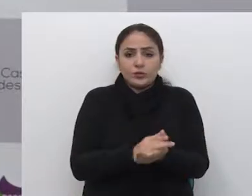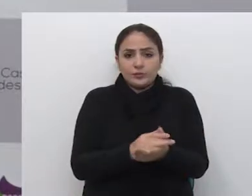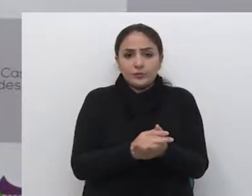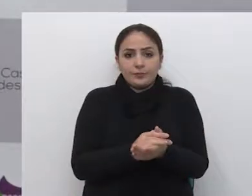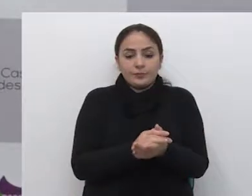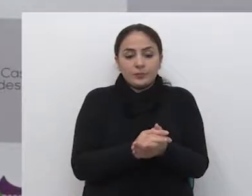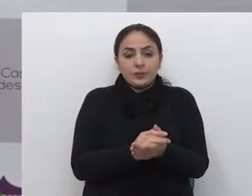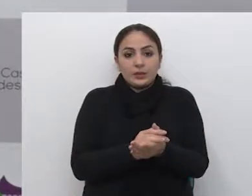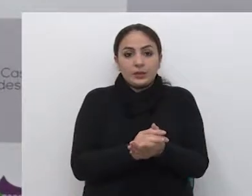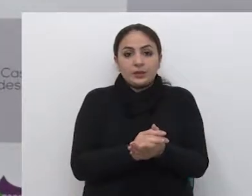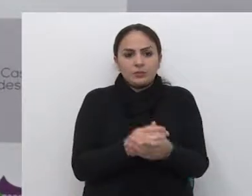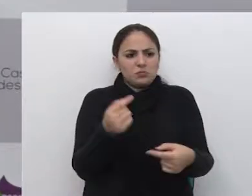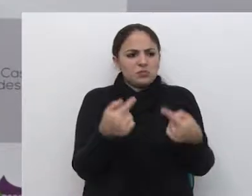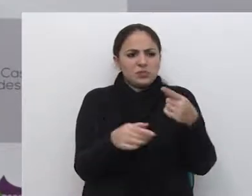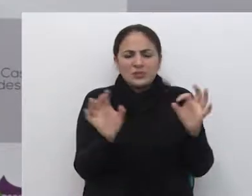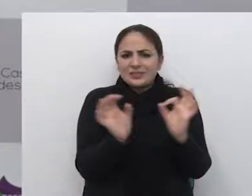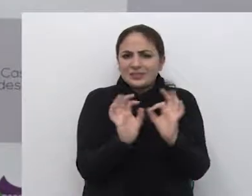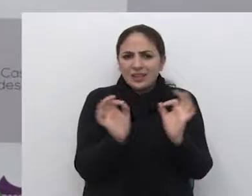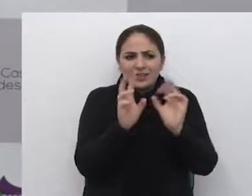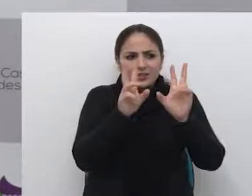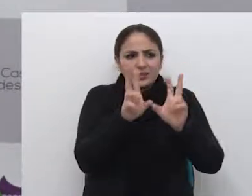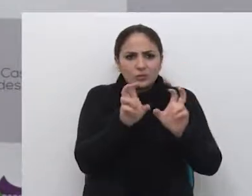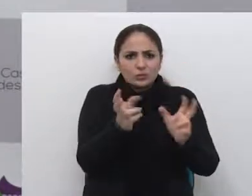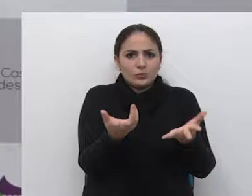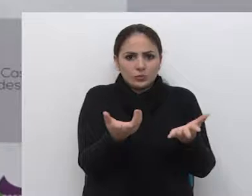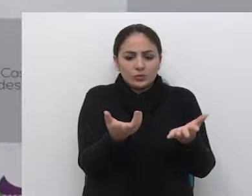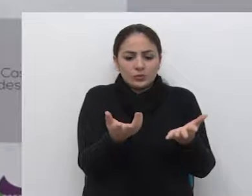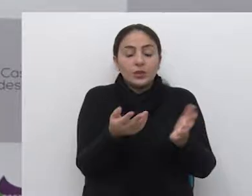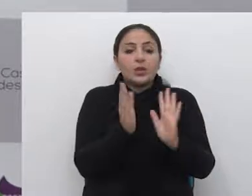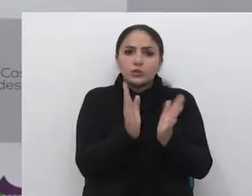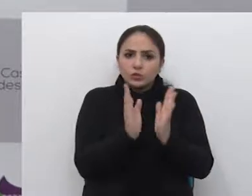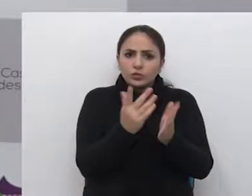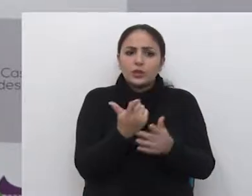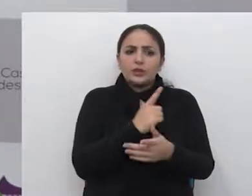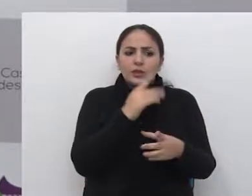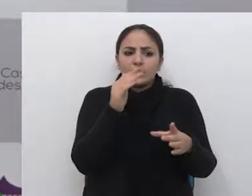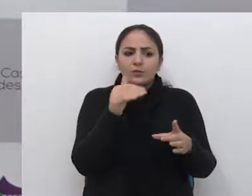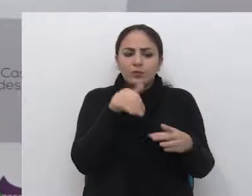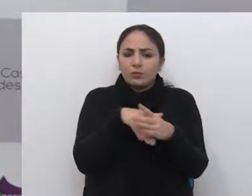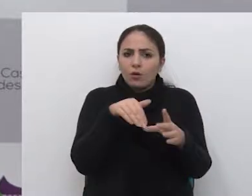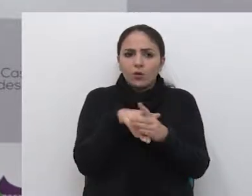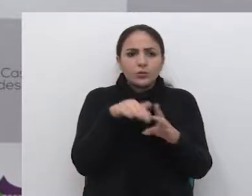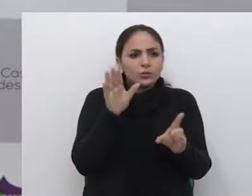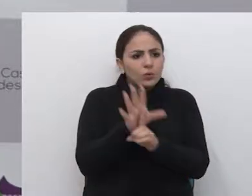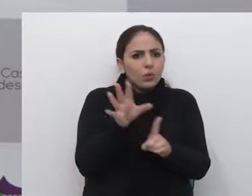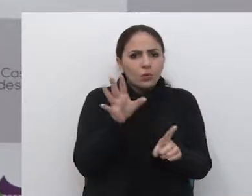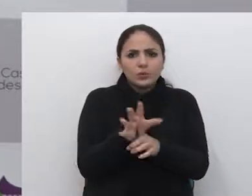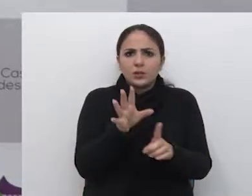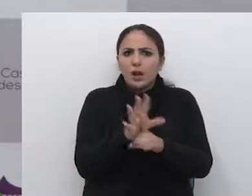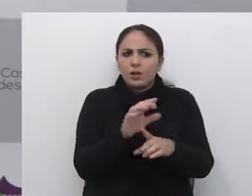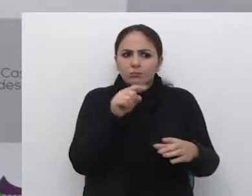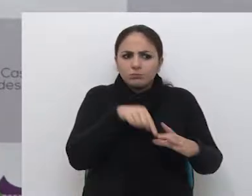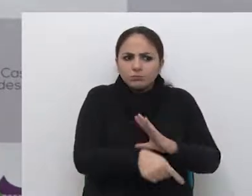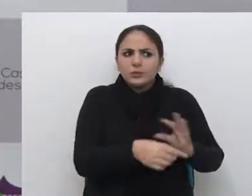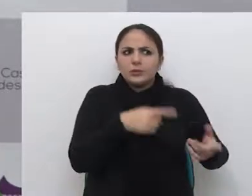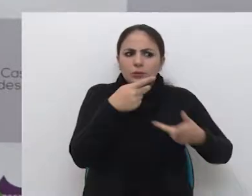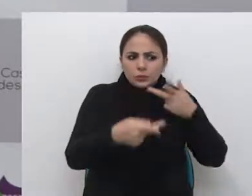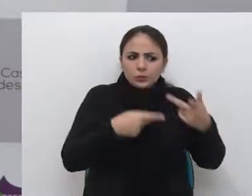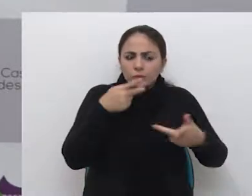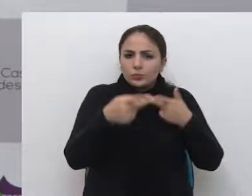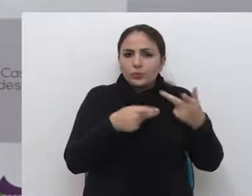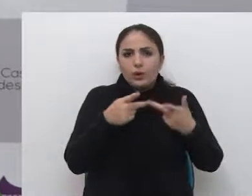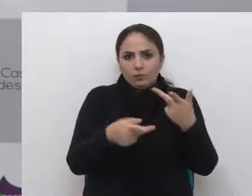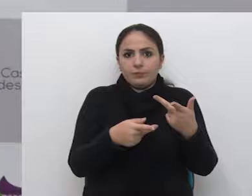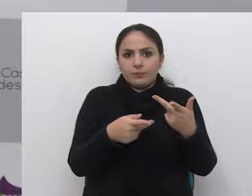hoje. Foram, inclusive, nem discutida a matéria e teve já votos contrários muito bem sopesados